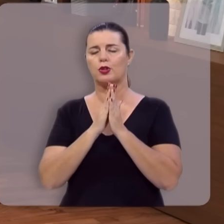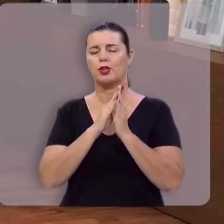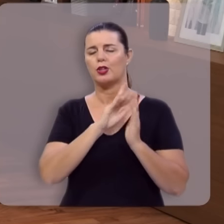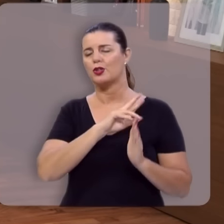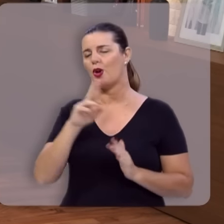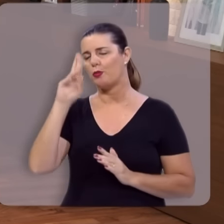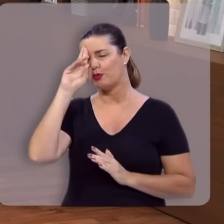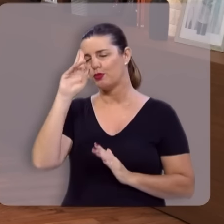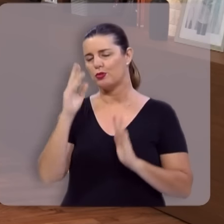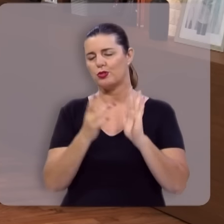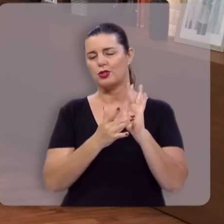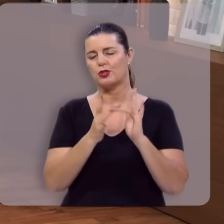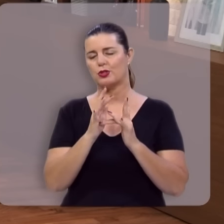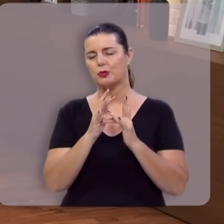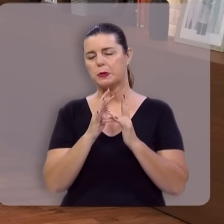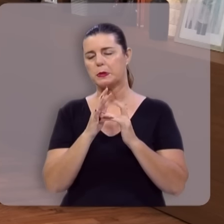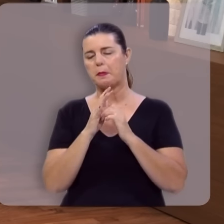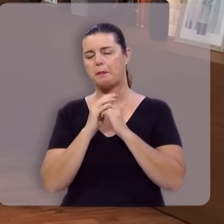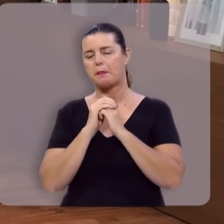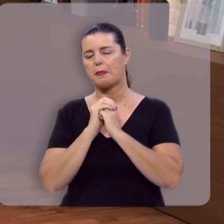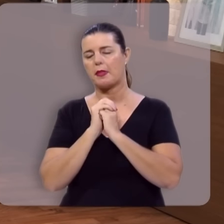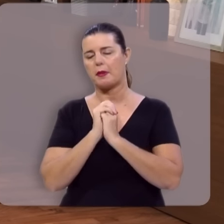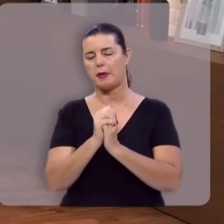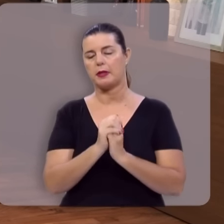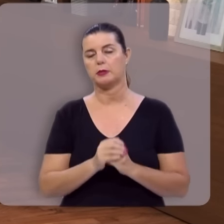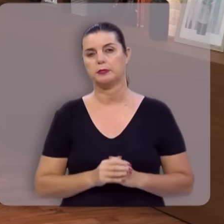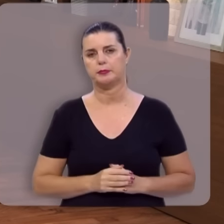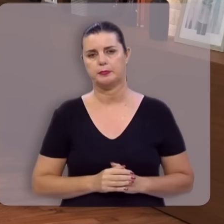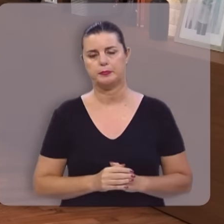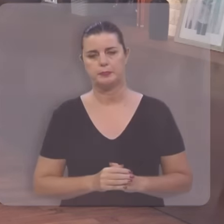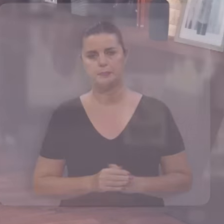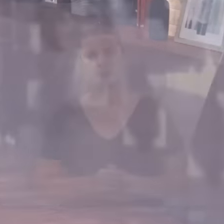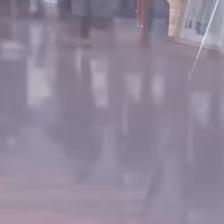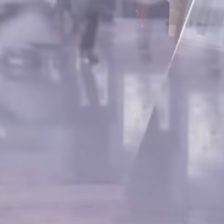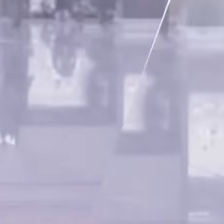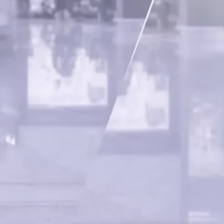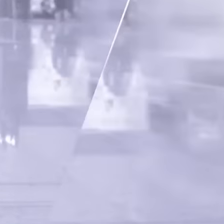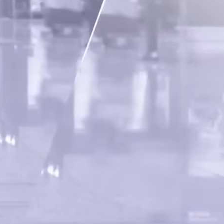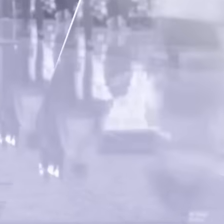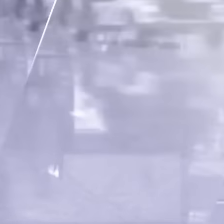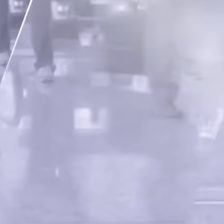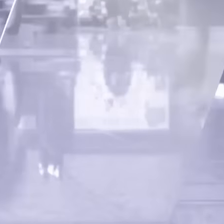oramos, em nome de Jesus. Amém.